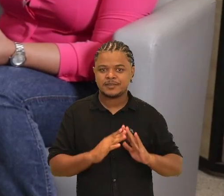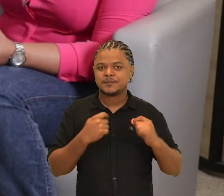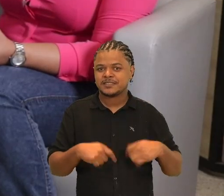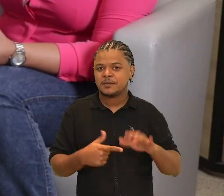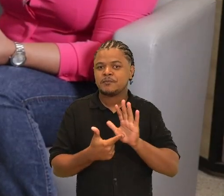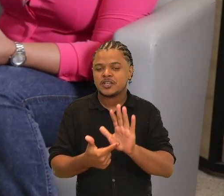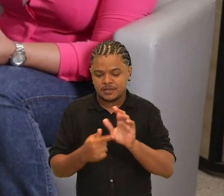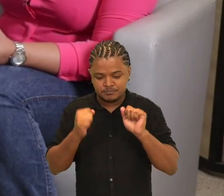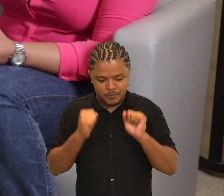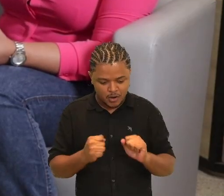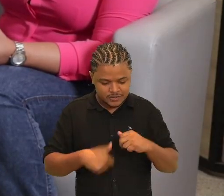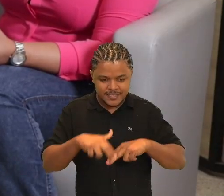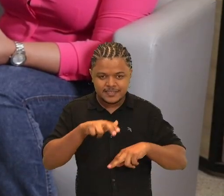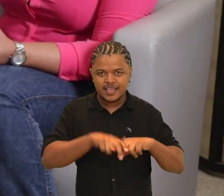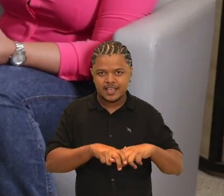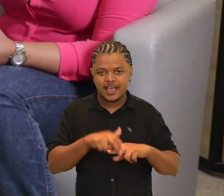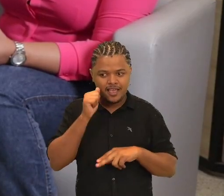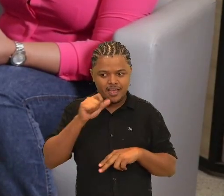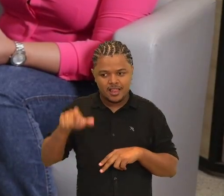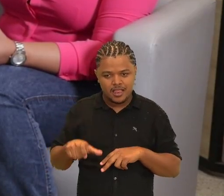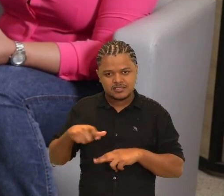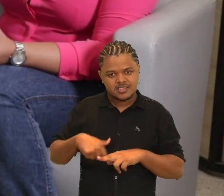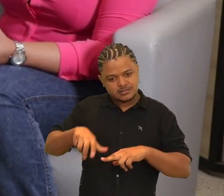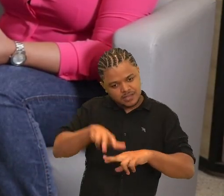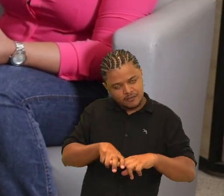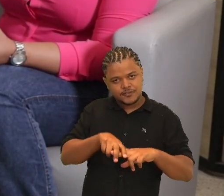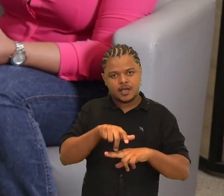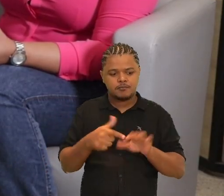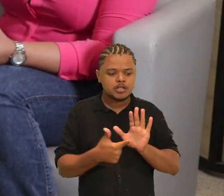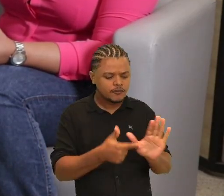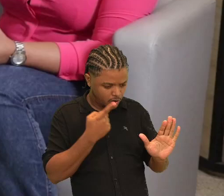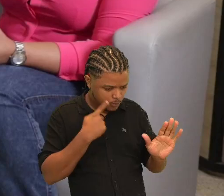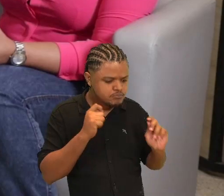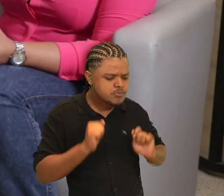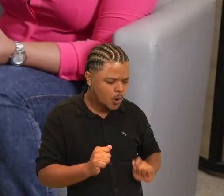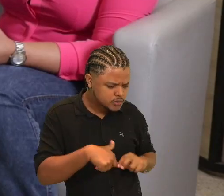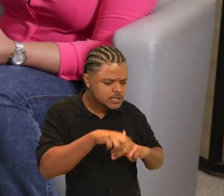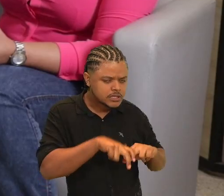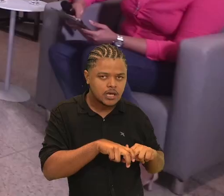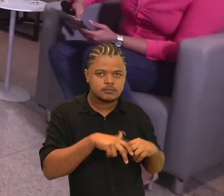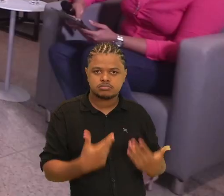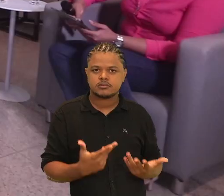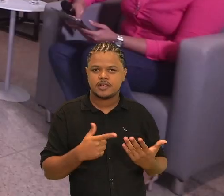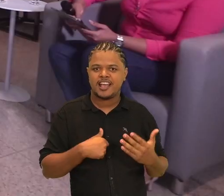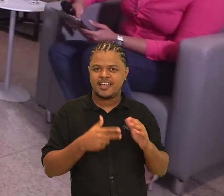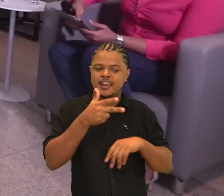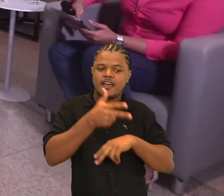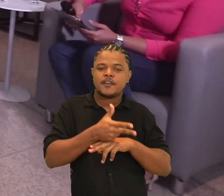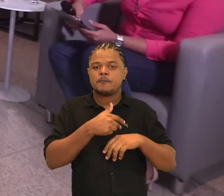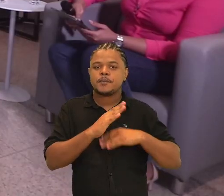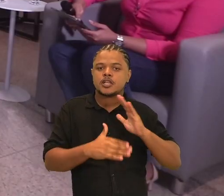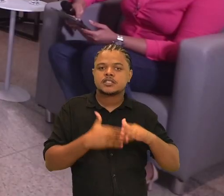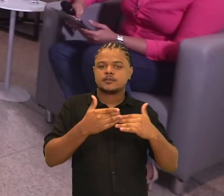podia sentar, ela sentava e mostrava. Então, assim, e nós vamos aprendendo com eles até para repassar isso para outras mães, porque eu nunca tinha parado